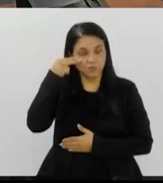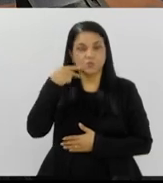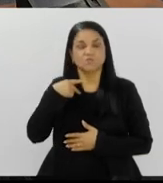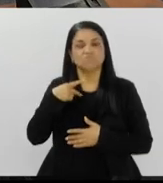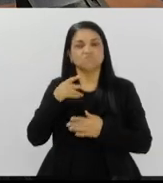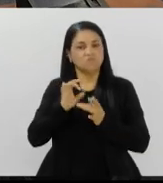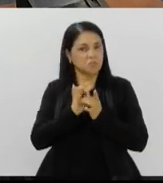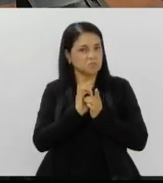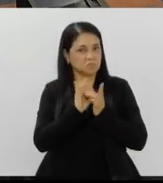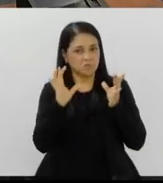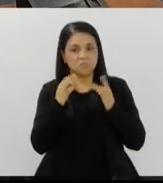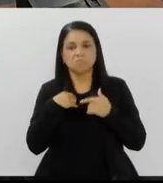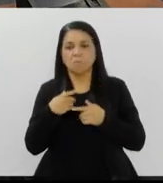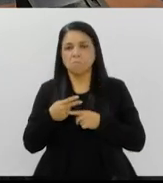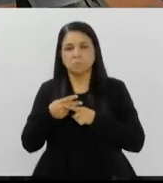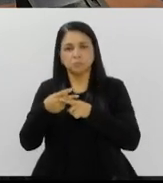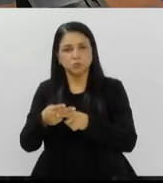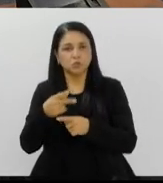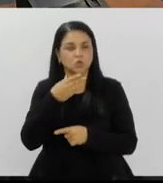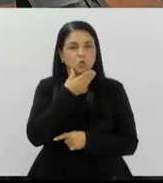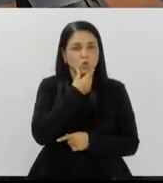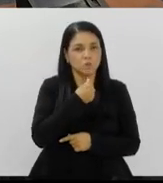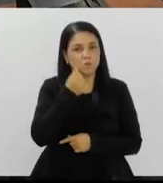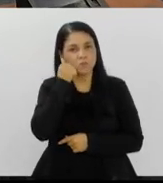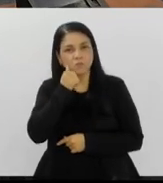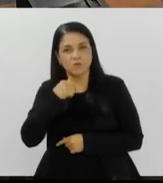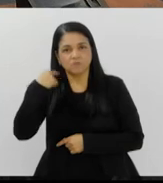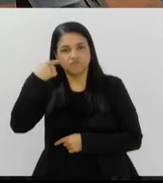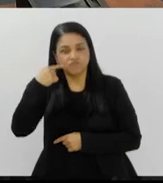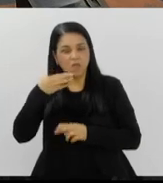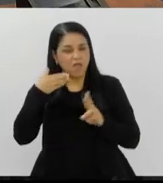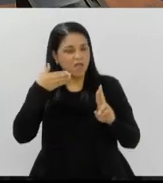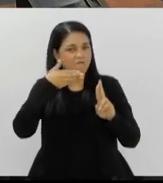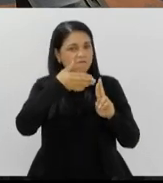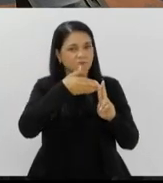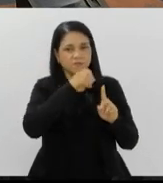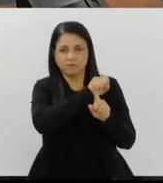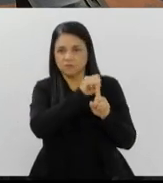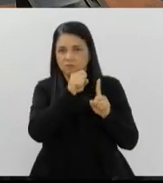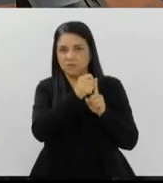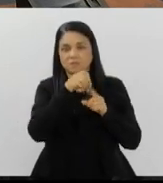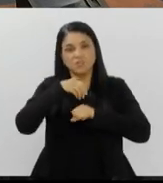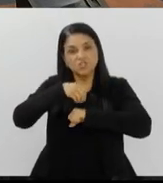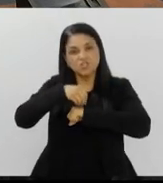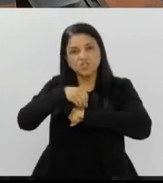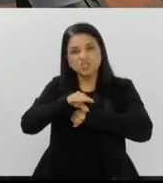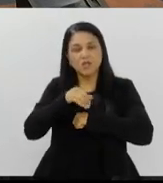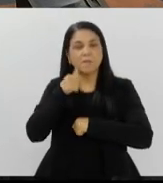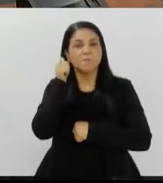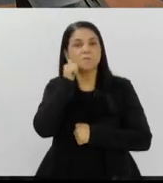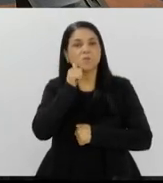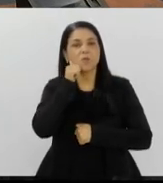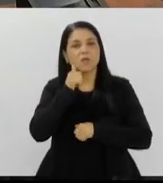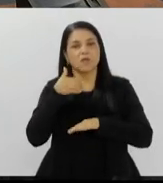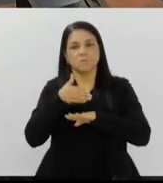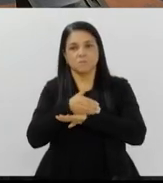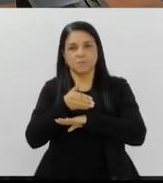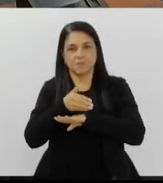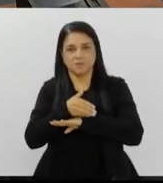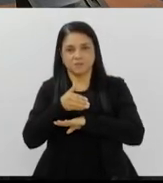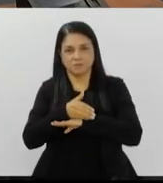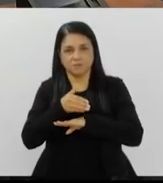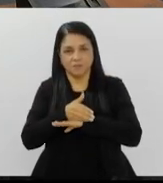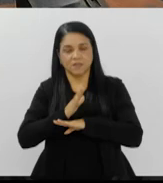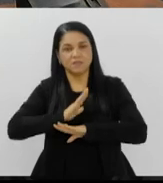advogadas que são considerados referências na sociedade para indicarem mulheres para participar